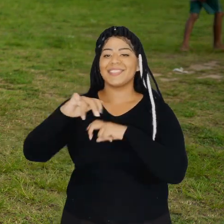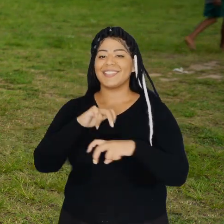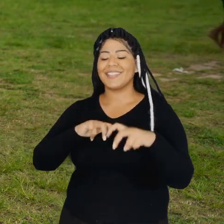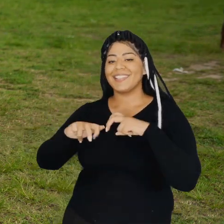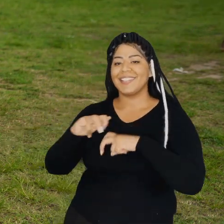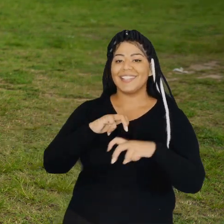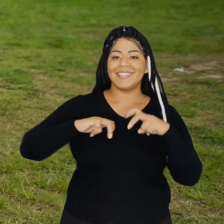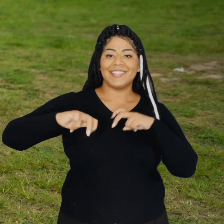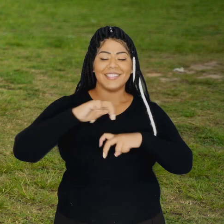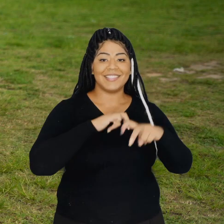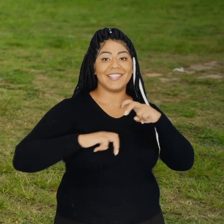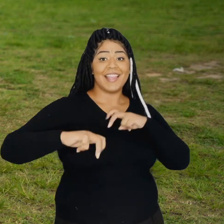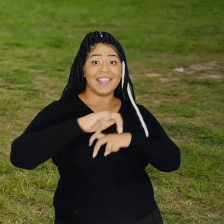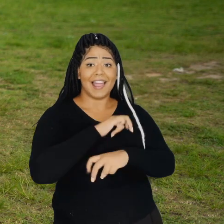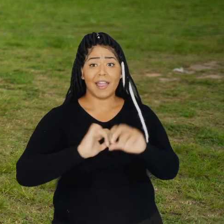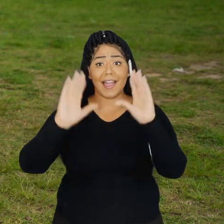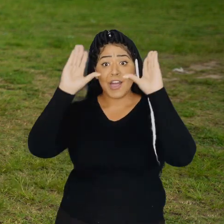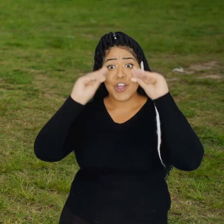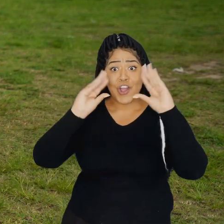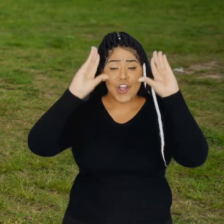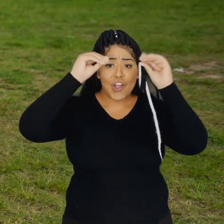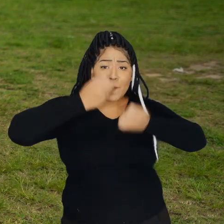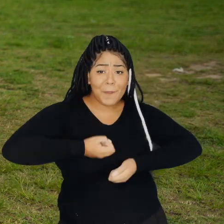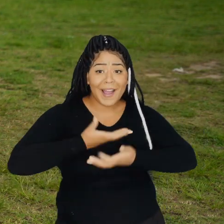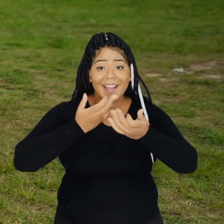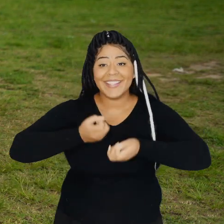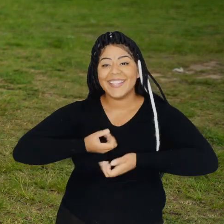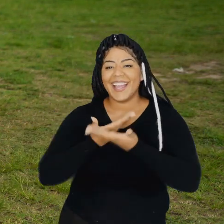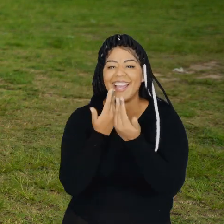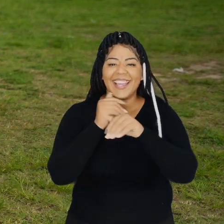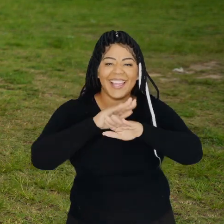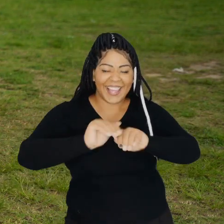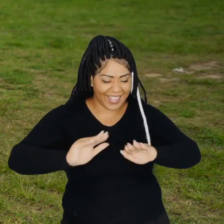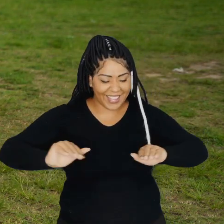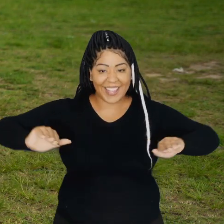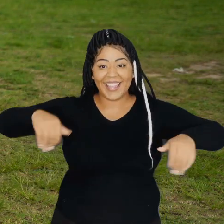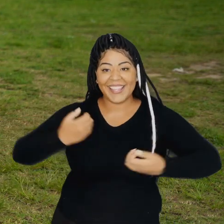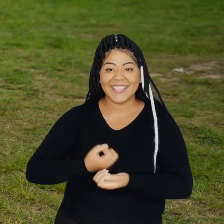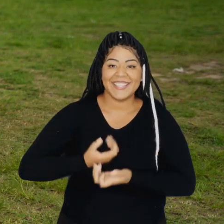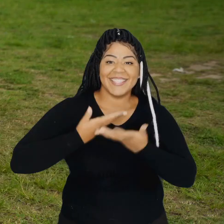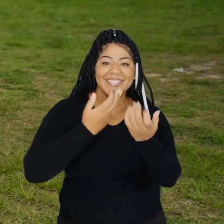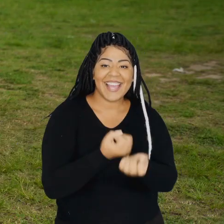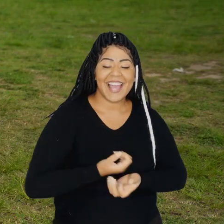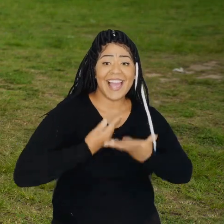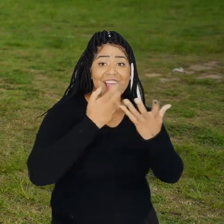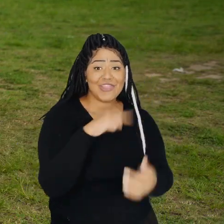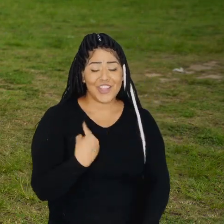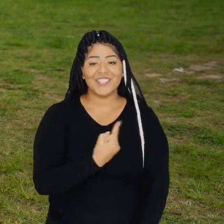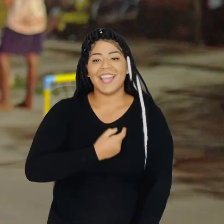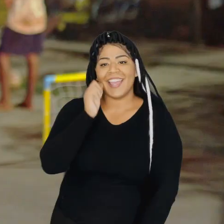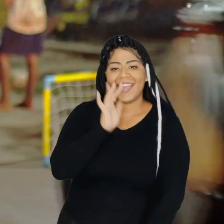cais, das noites, histórias de criança, e no tempo de